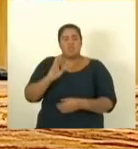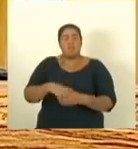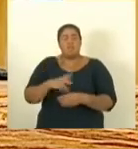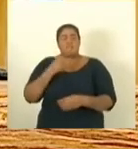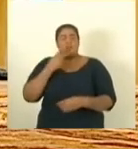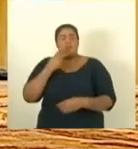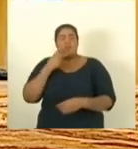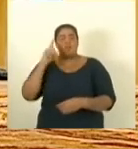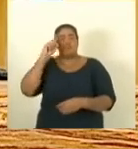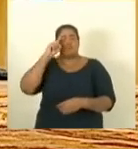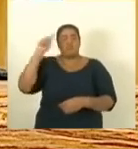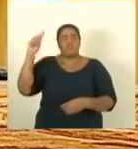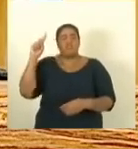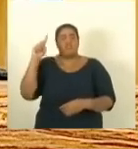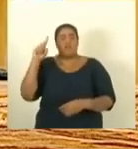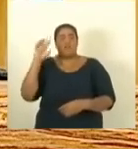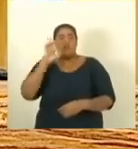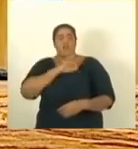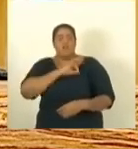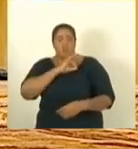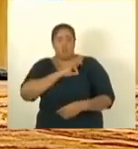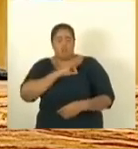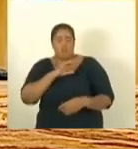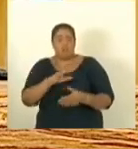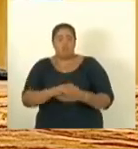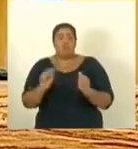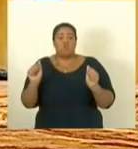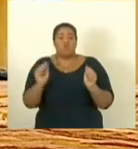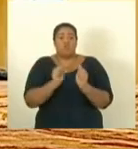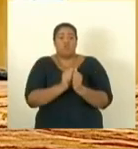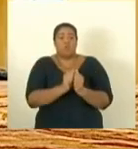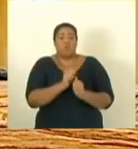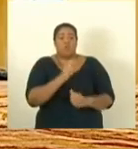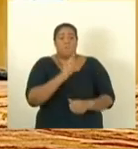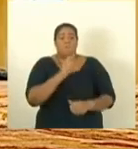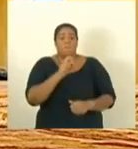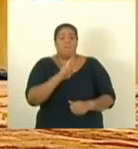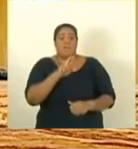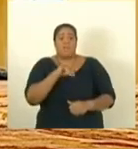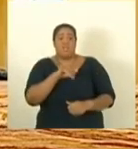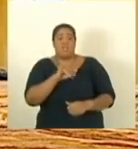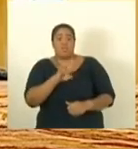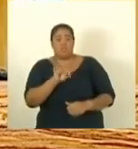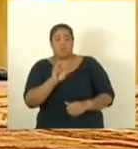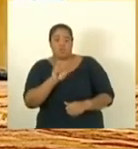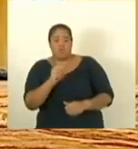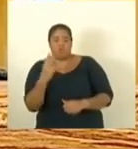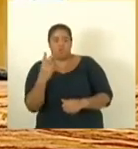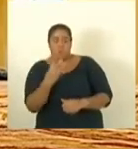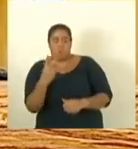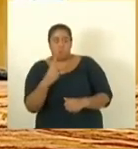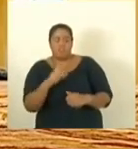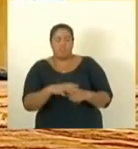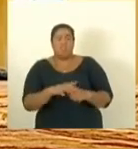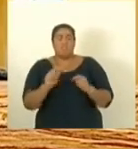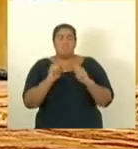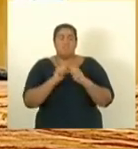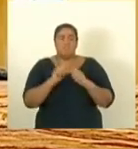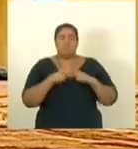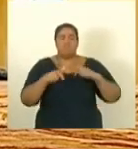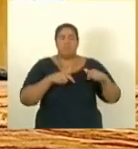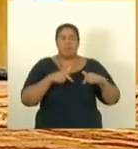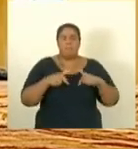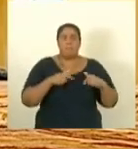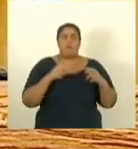Civil. O perito Marvila, juntamente com o perito George, eles realizaram um serviço de primeira qualidade